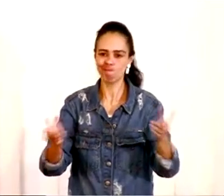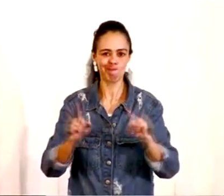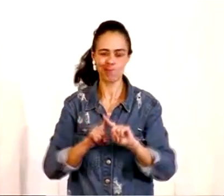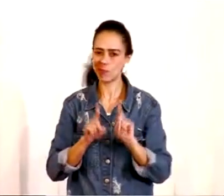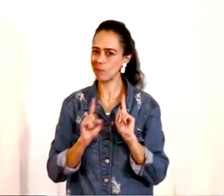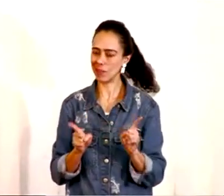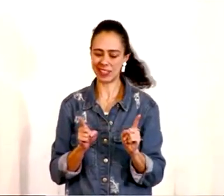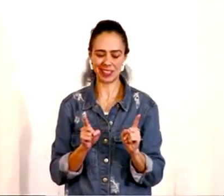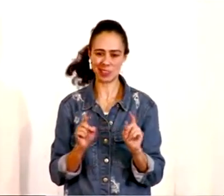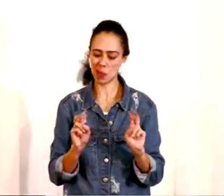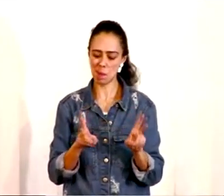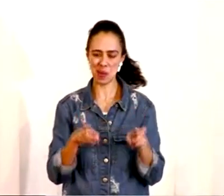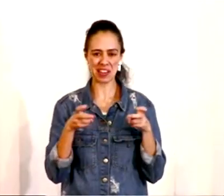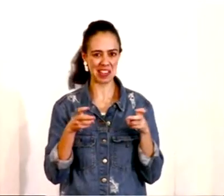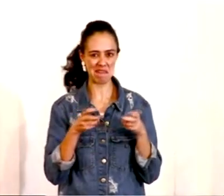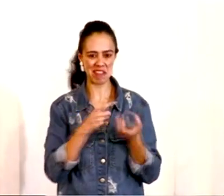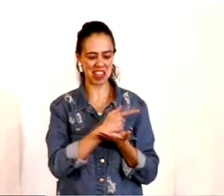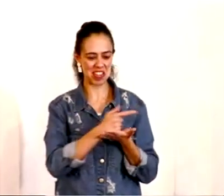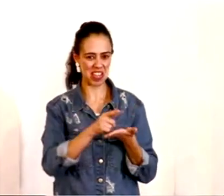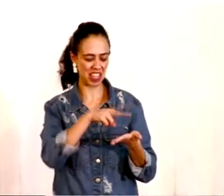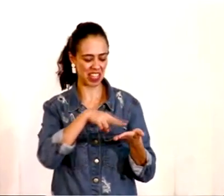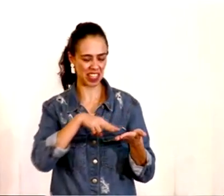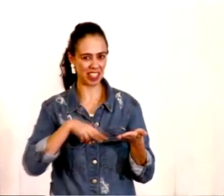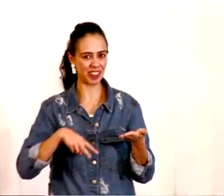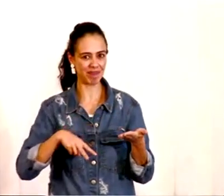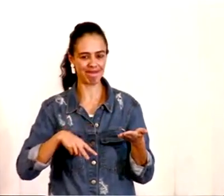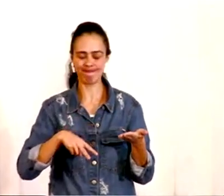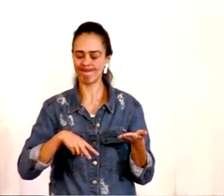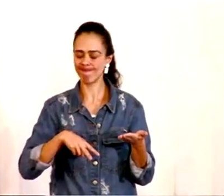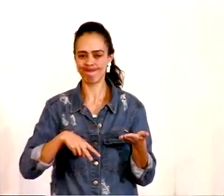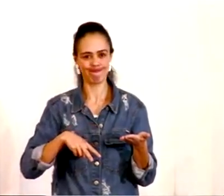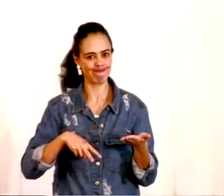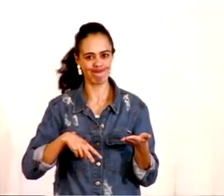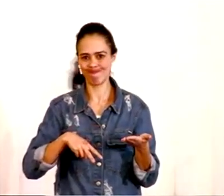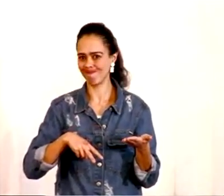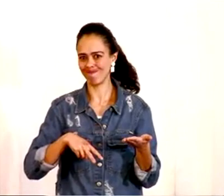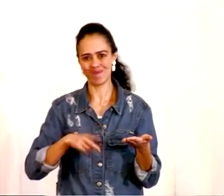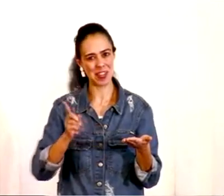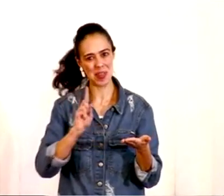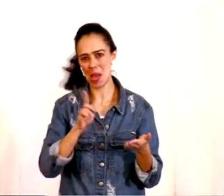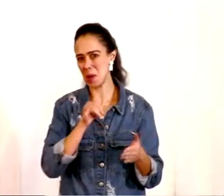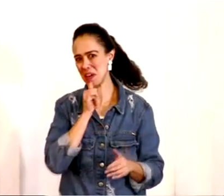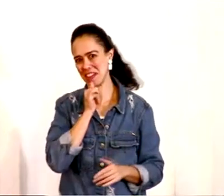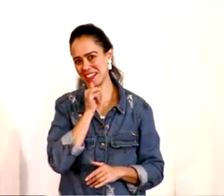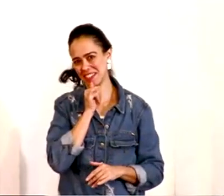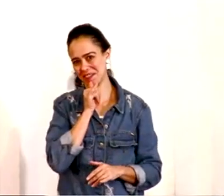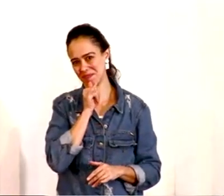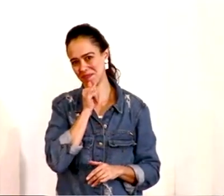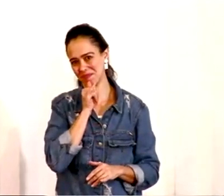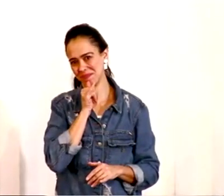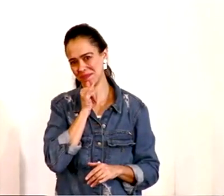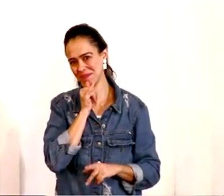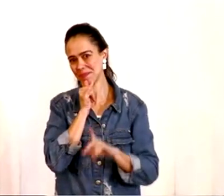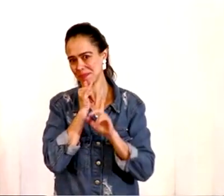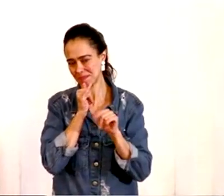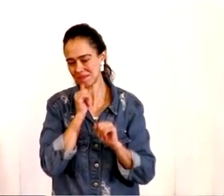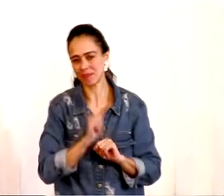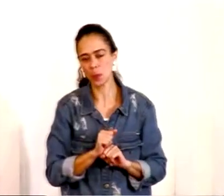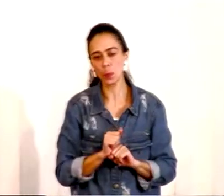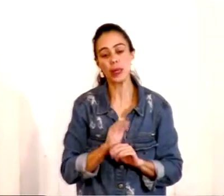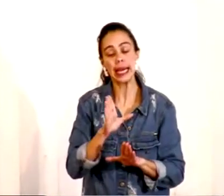Esse Caim, ele inclusive seguiu os passos do seu pai, sendo